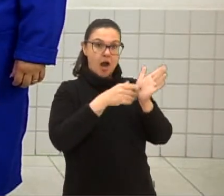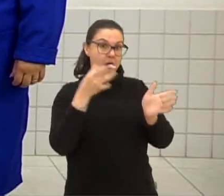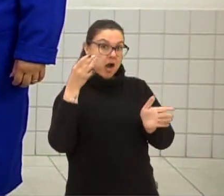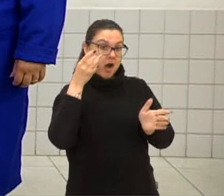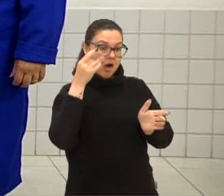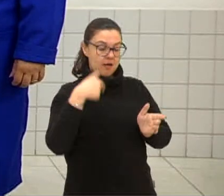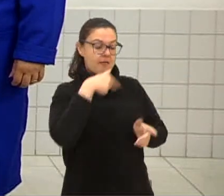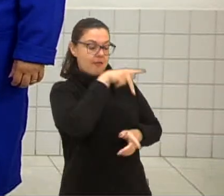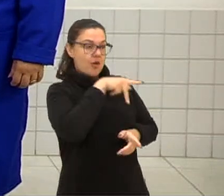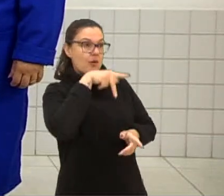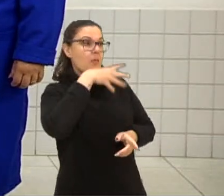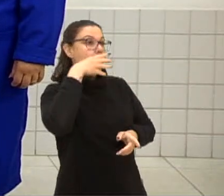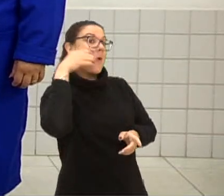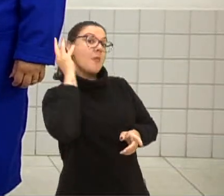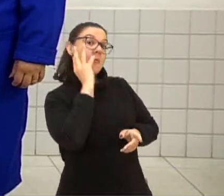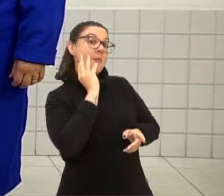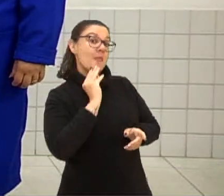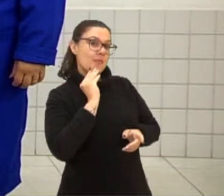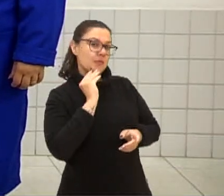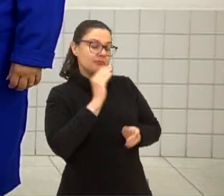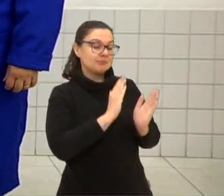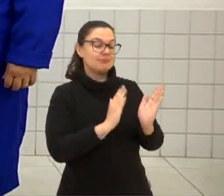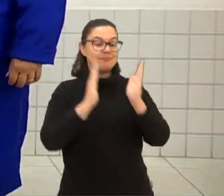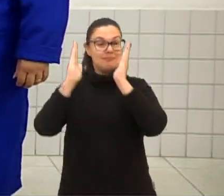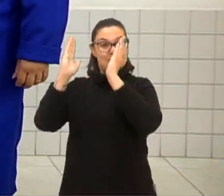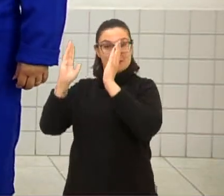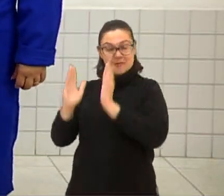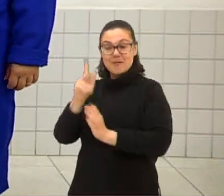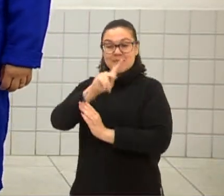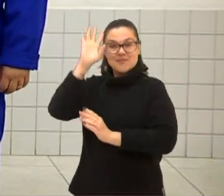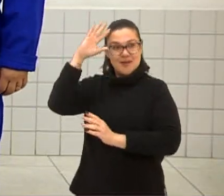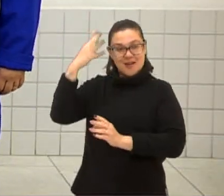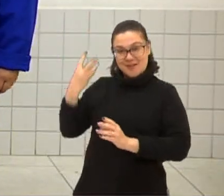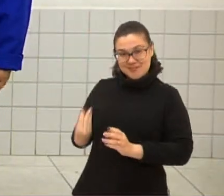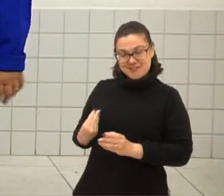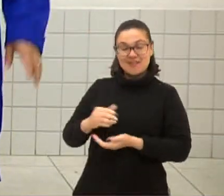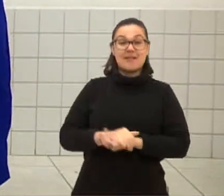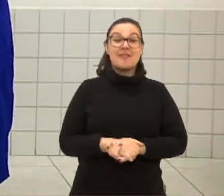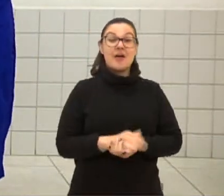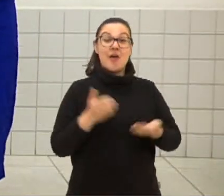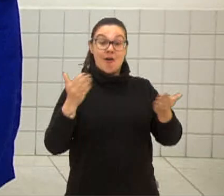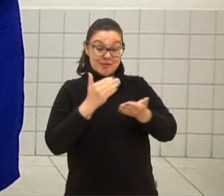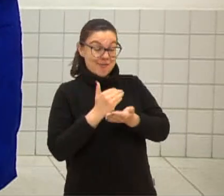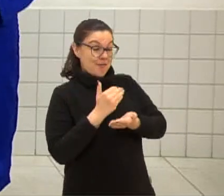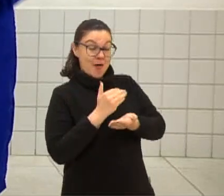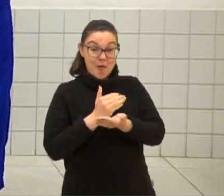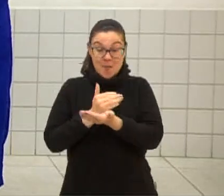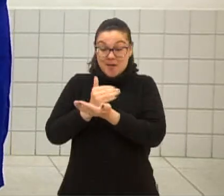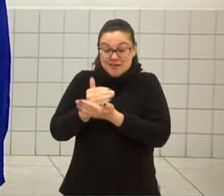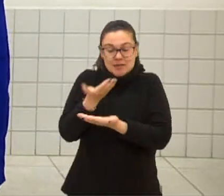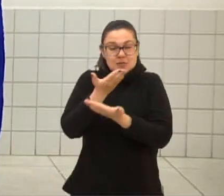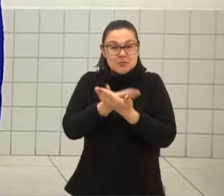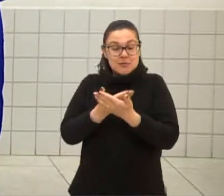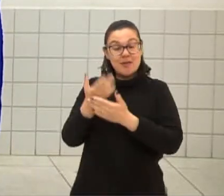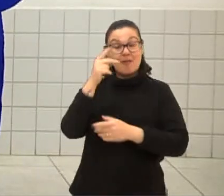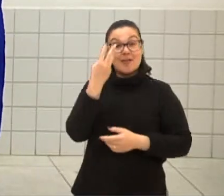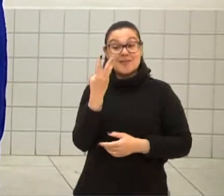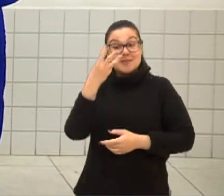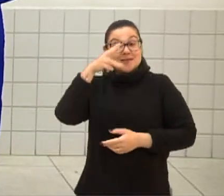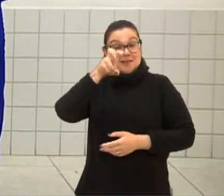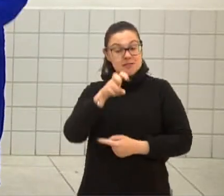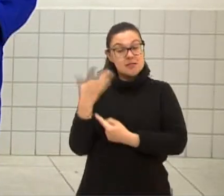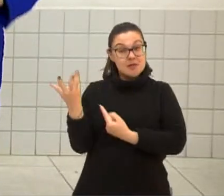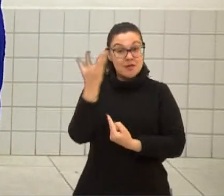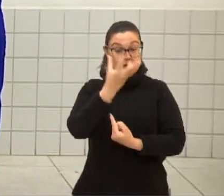aqui quem está falando é o professor Bruno. E ao meu lado... Prof. Rutineia. Vamos estar aqui com vocês na aula 35